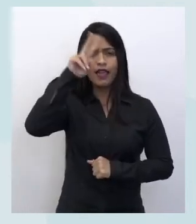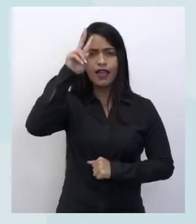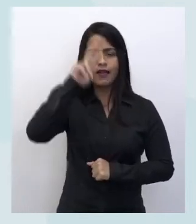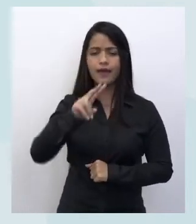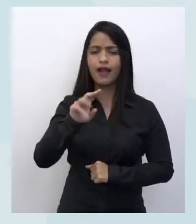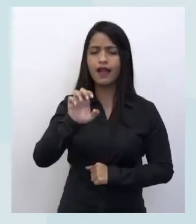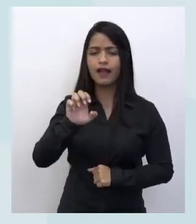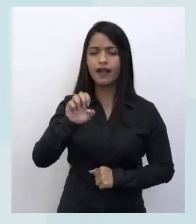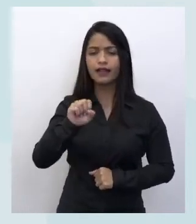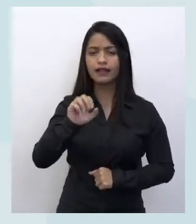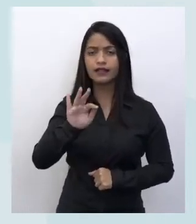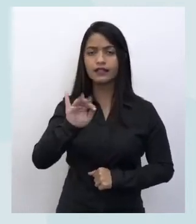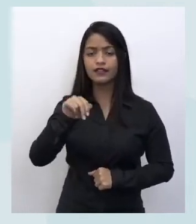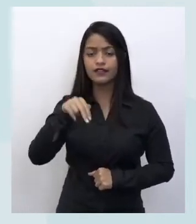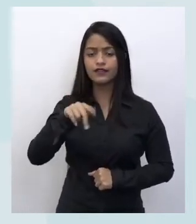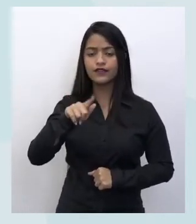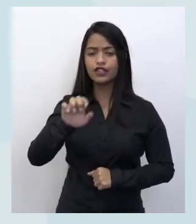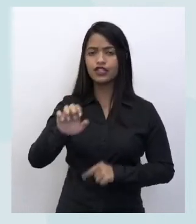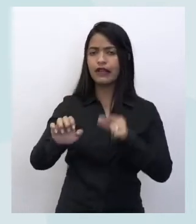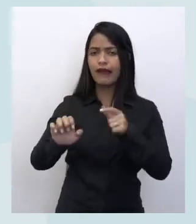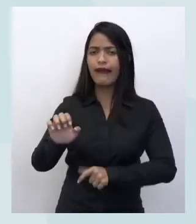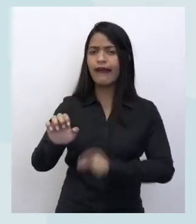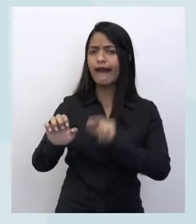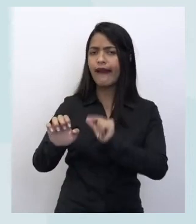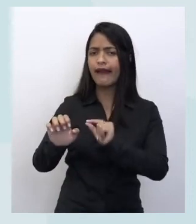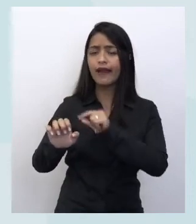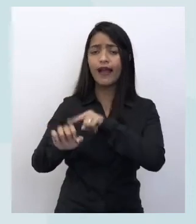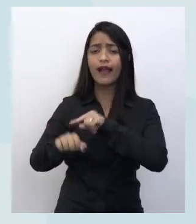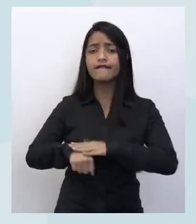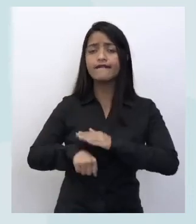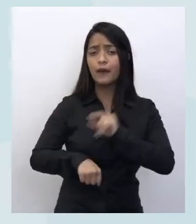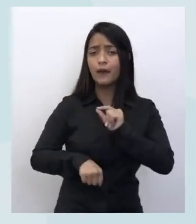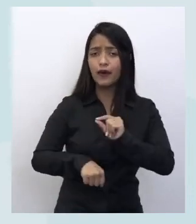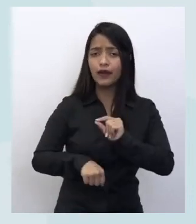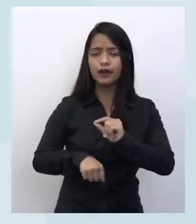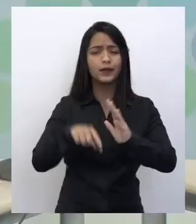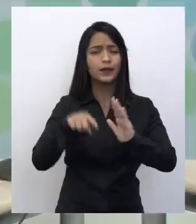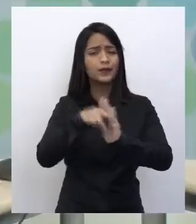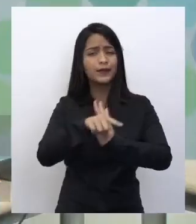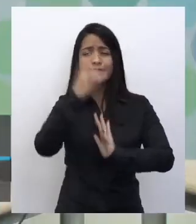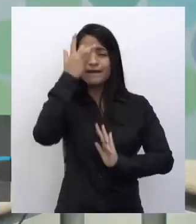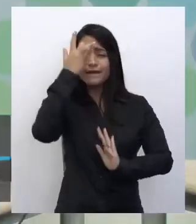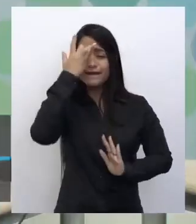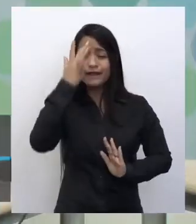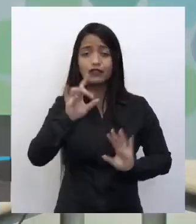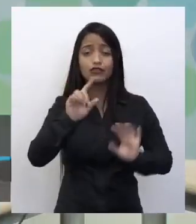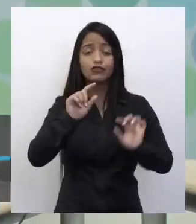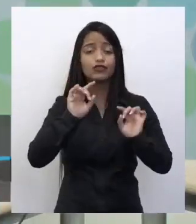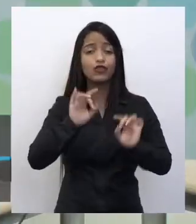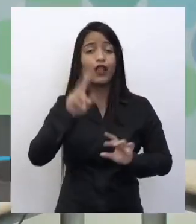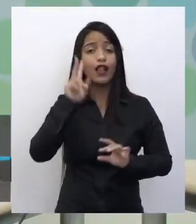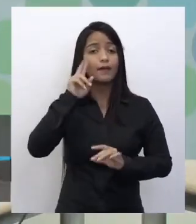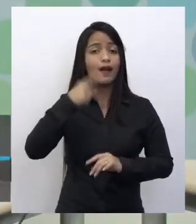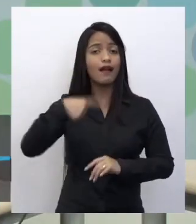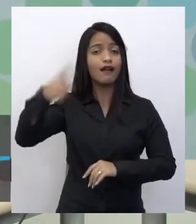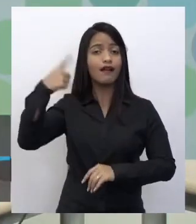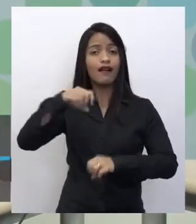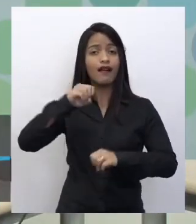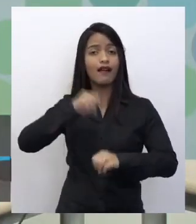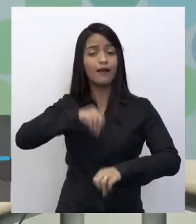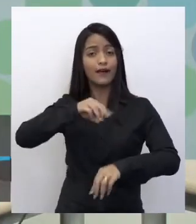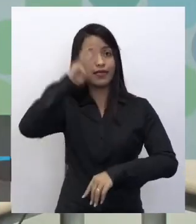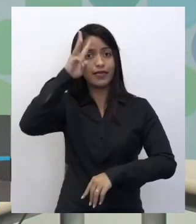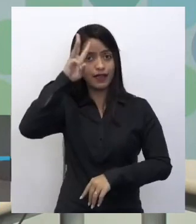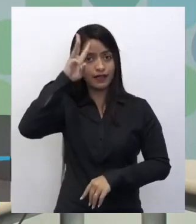lembra quem era a Esfinge e o que ela fazia? Uma perguntinha fácil, só para a gente lembrar da aula de terça-feira passada,